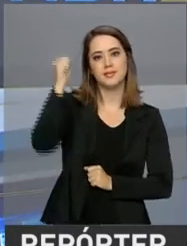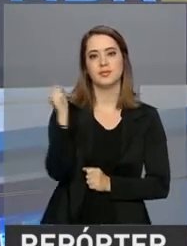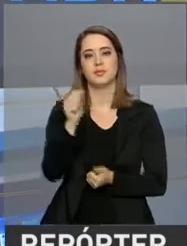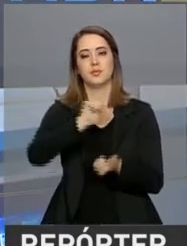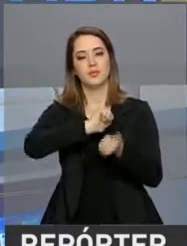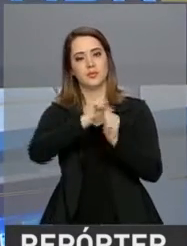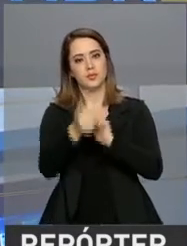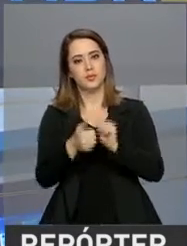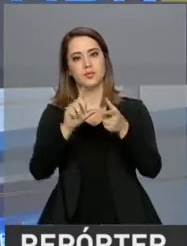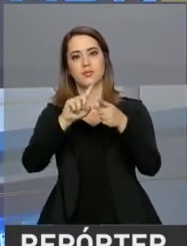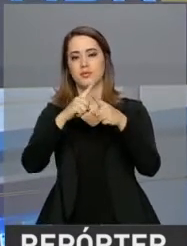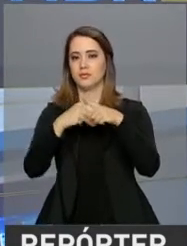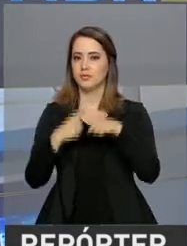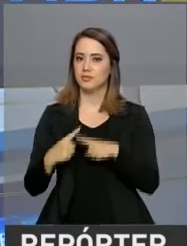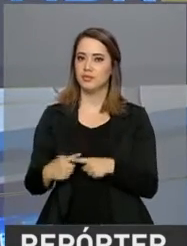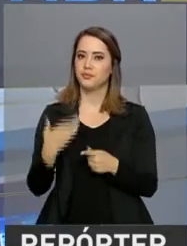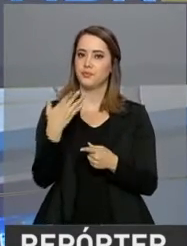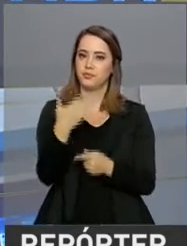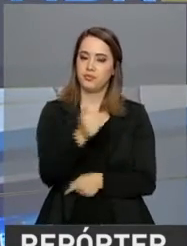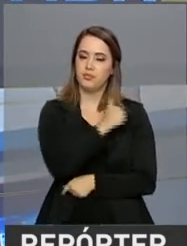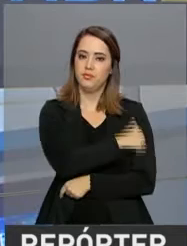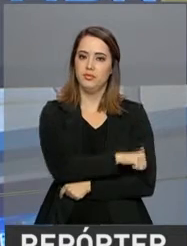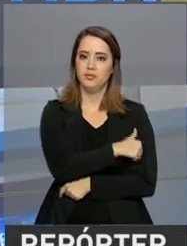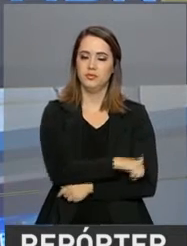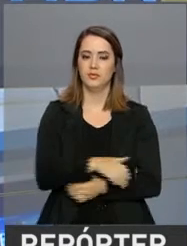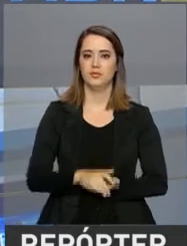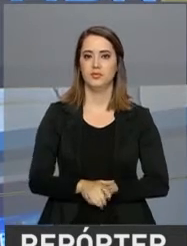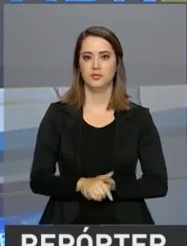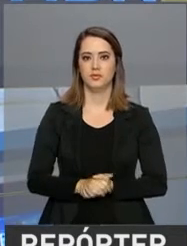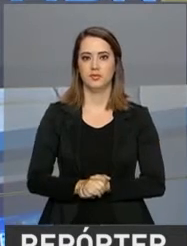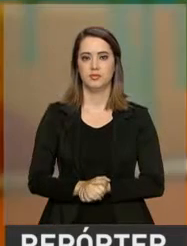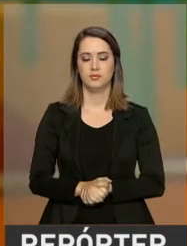disputar as olimpíadas rio 2016